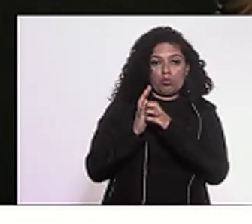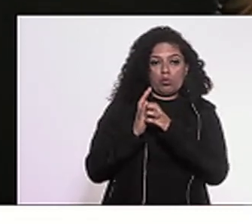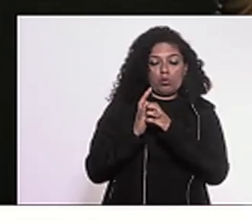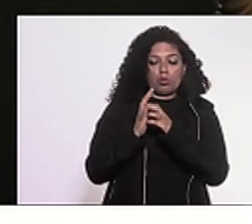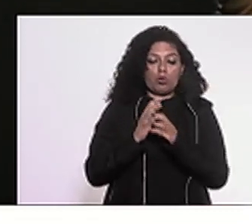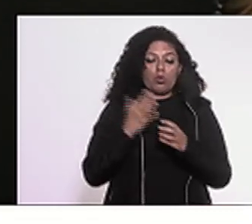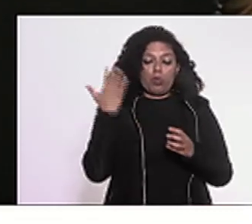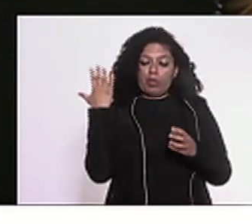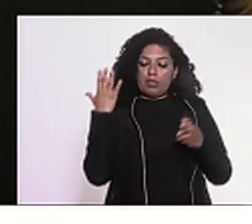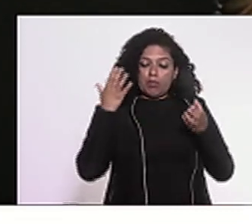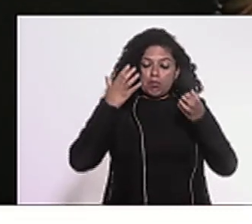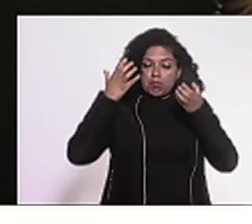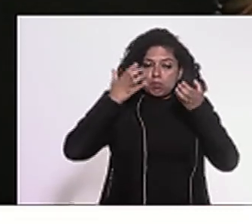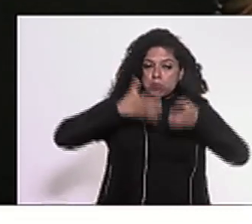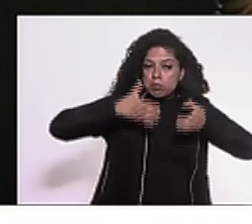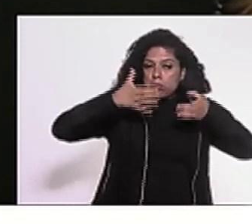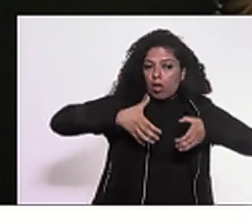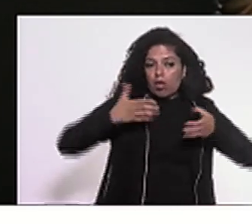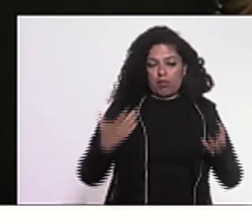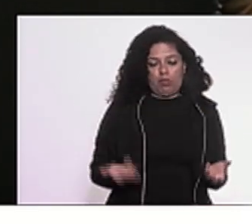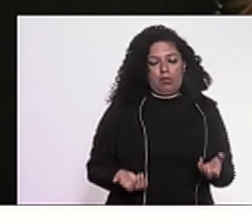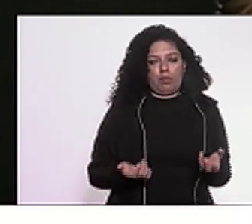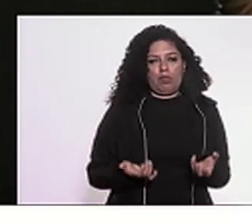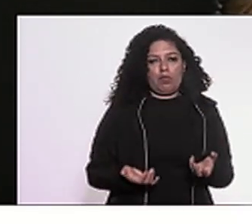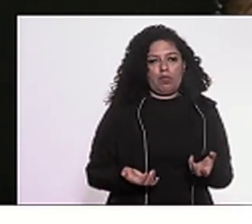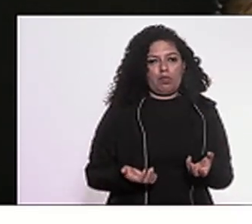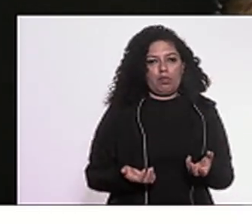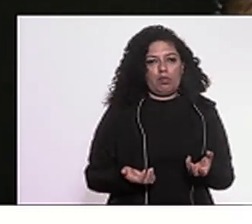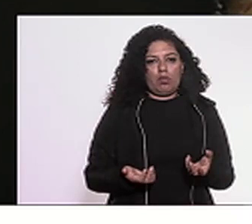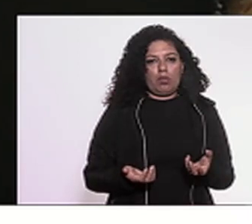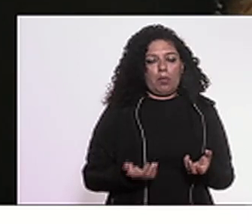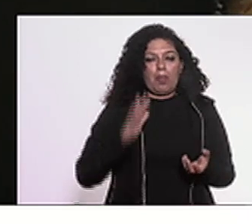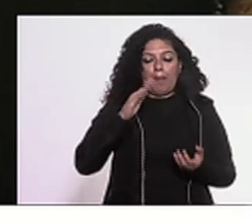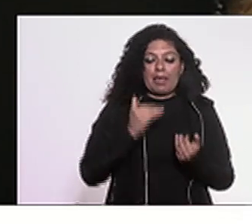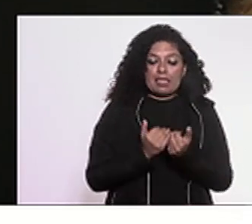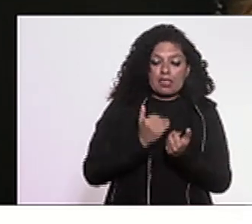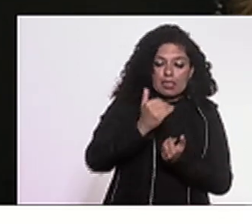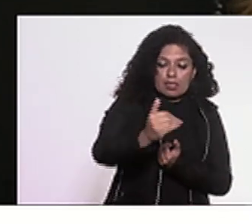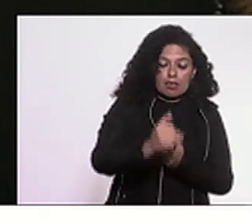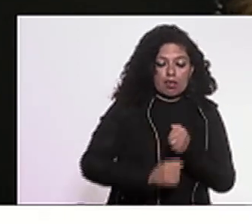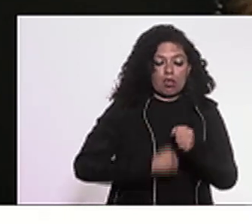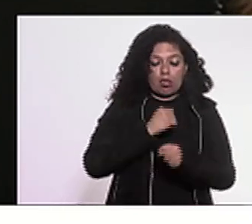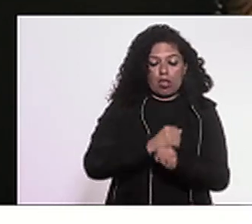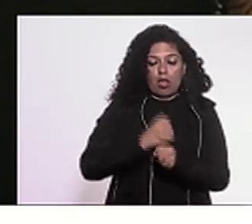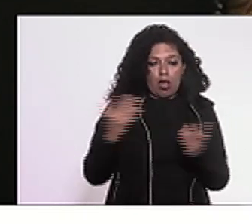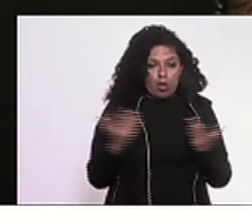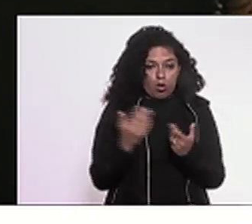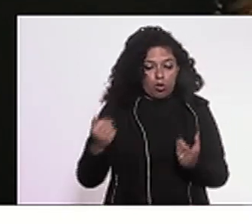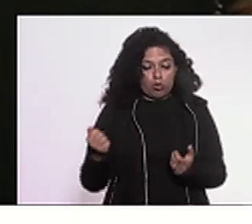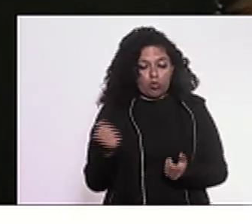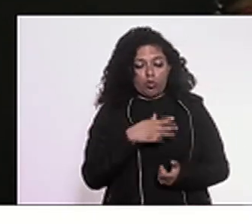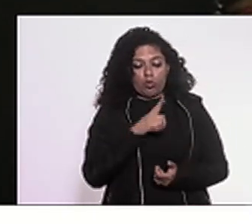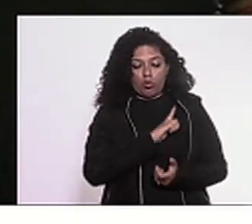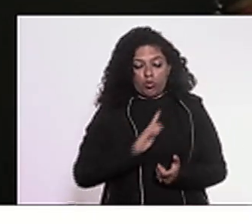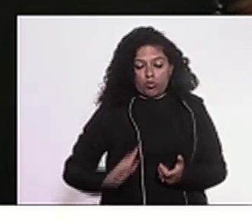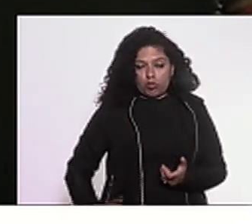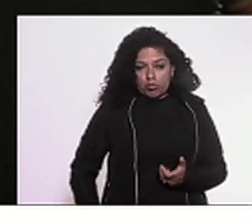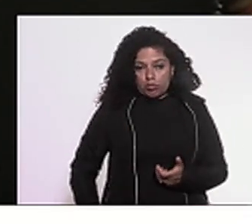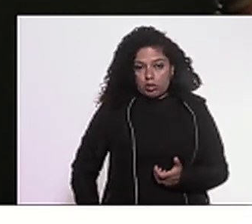concursado, exercendo a função. A partir desse ano, com o novo governo, o que